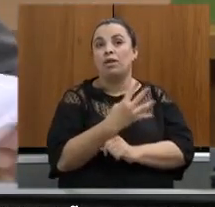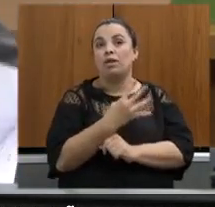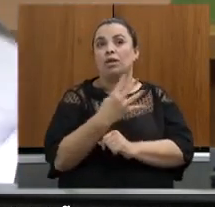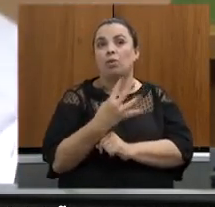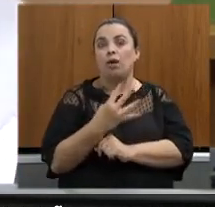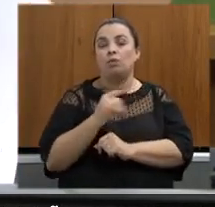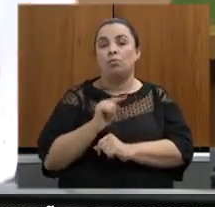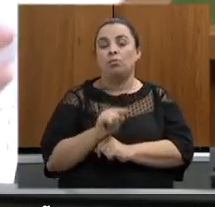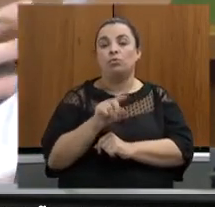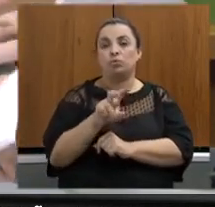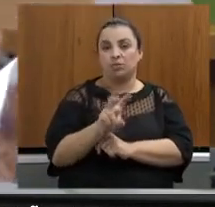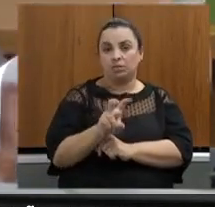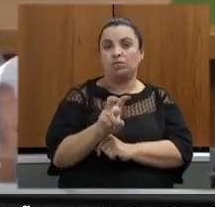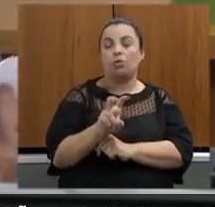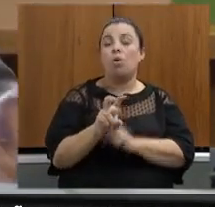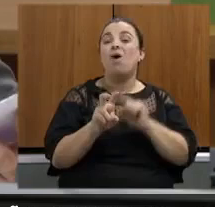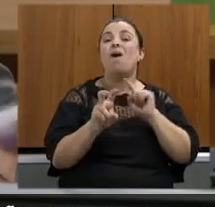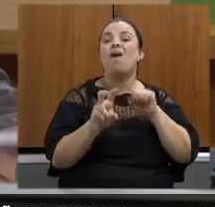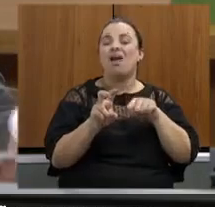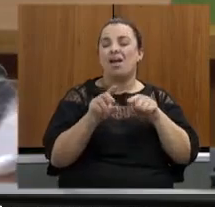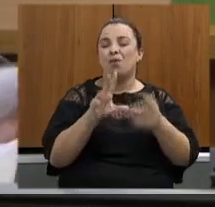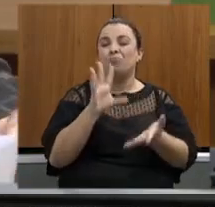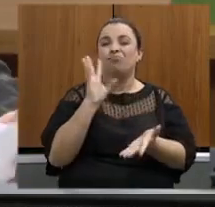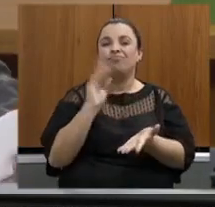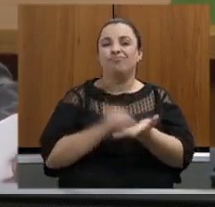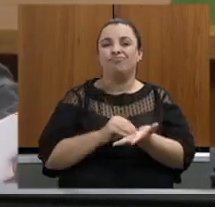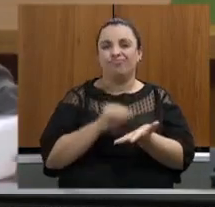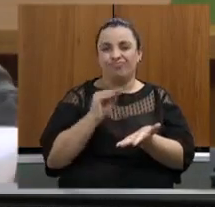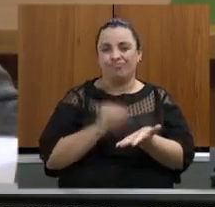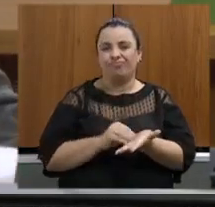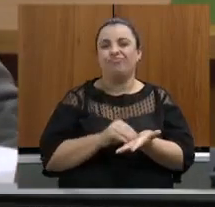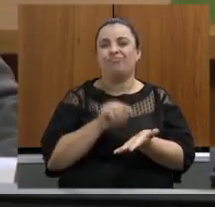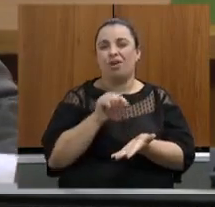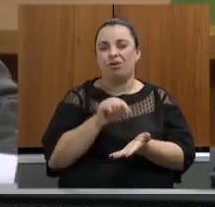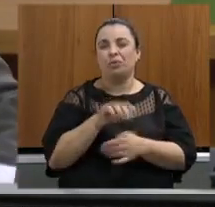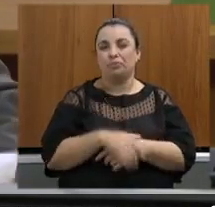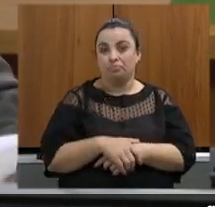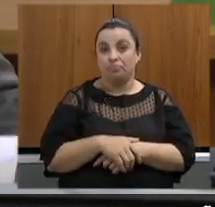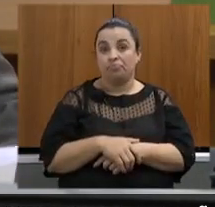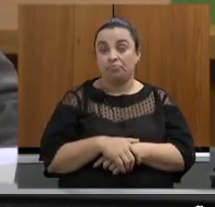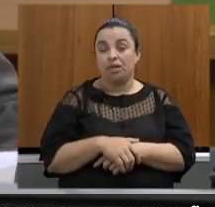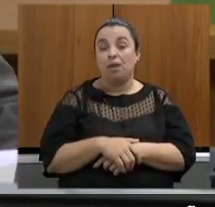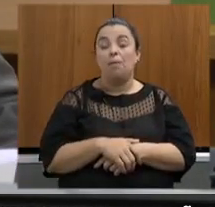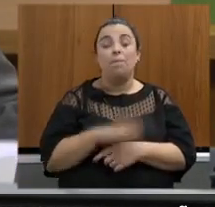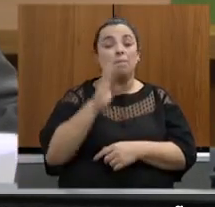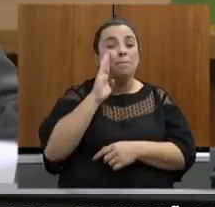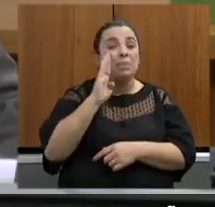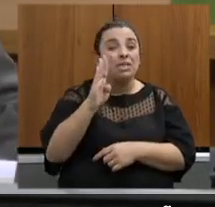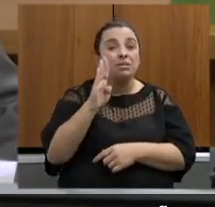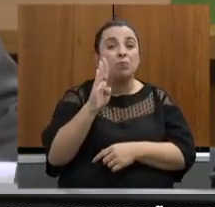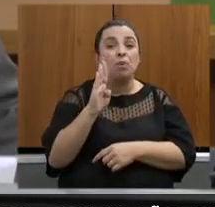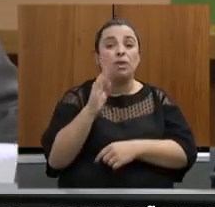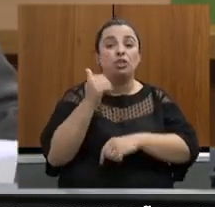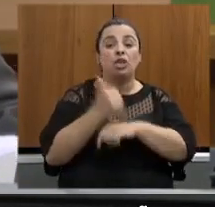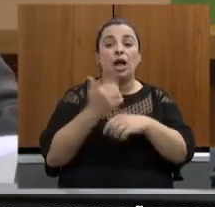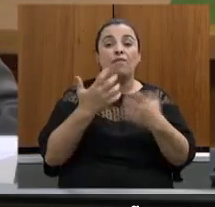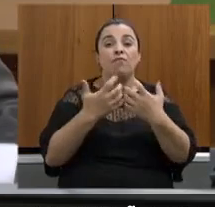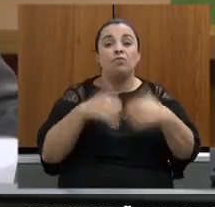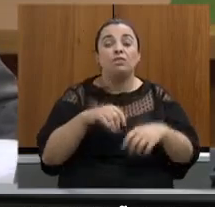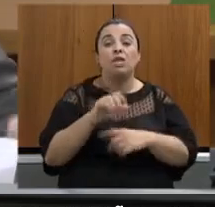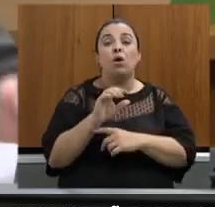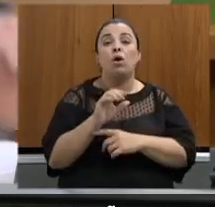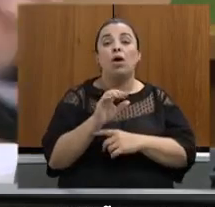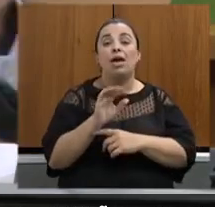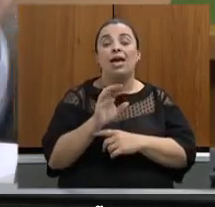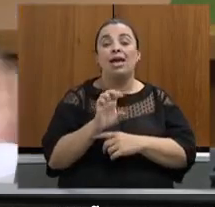44.5 é o défice da Polícia Civil com detalhe o carro diz que ele Vans carro de escrivão da Polícia Civil